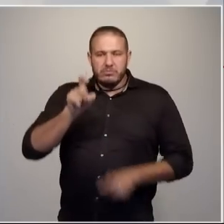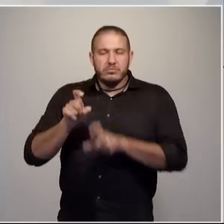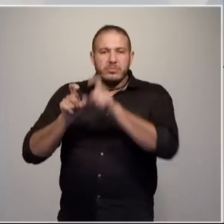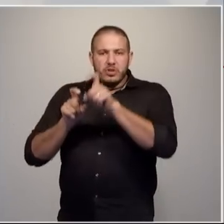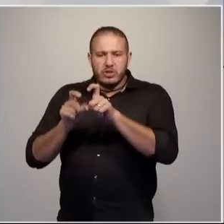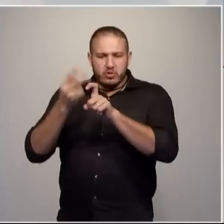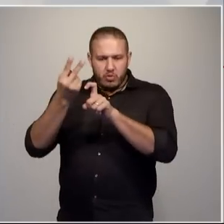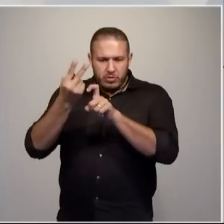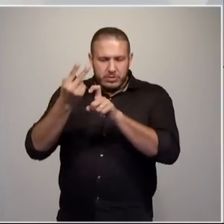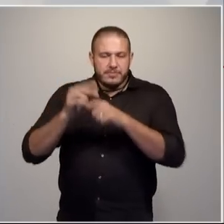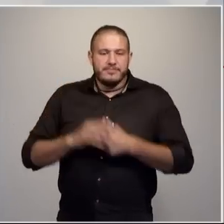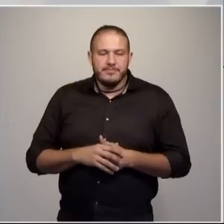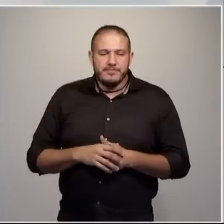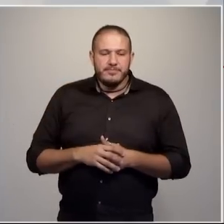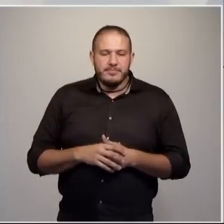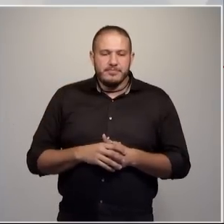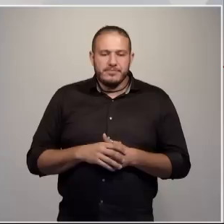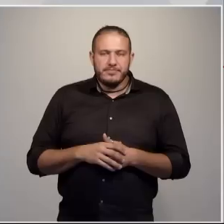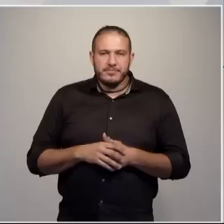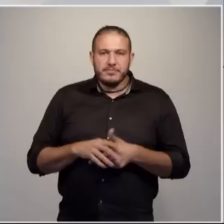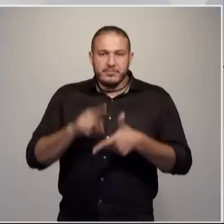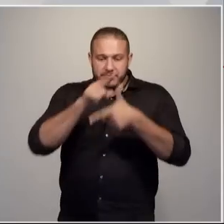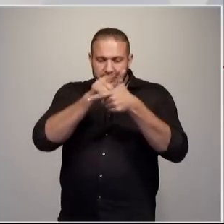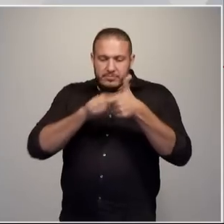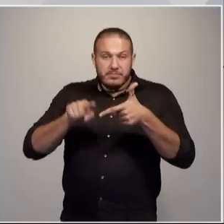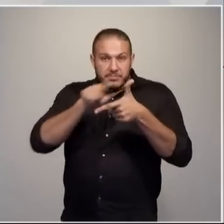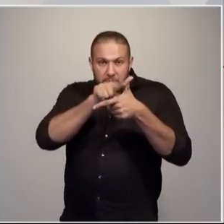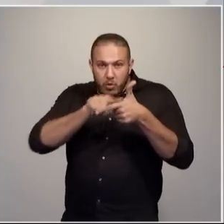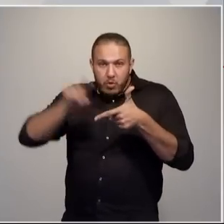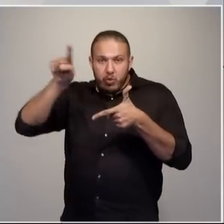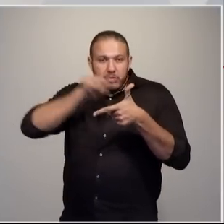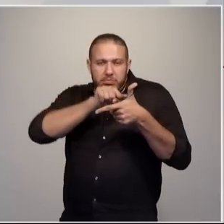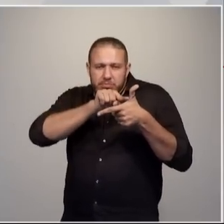e a reta y igual a x.